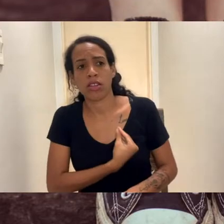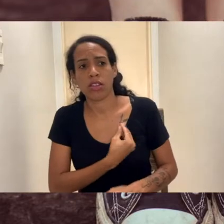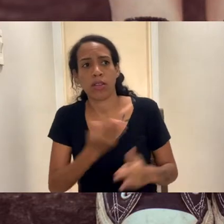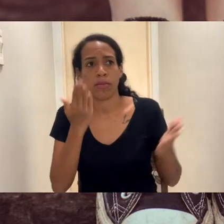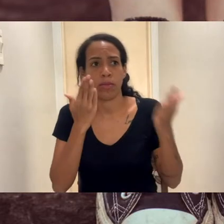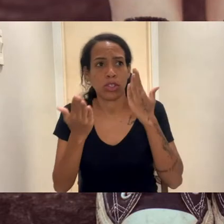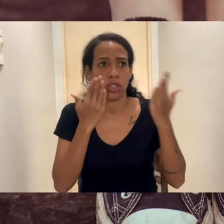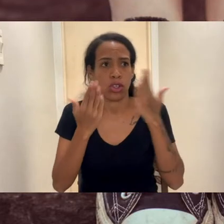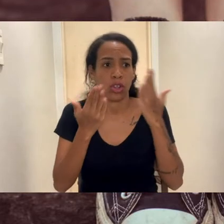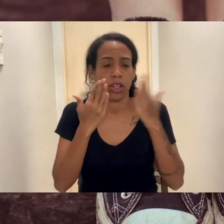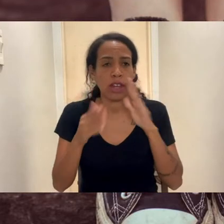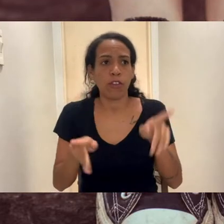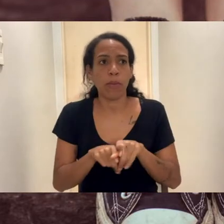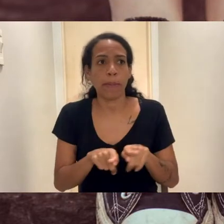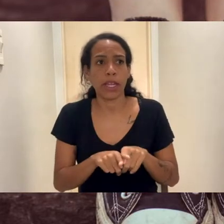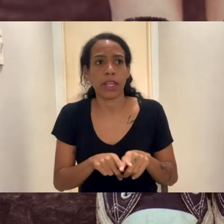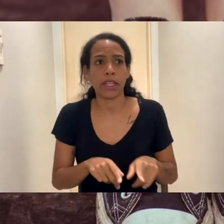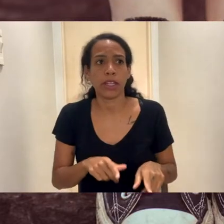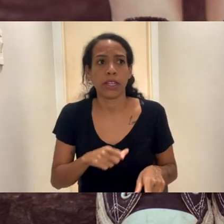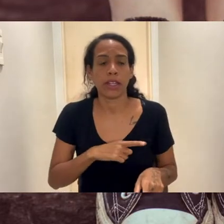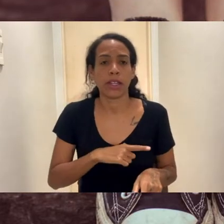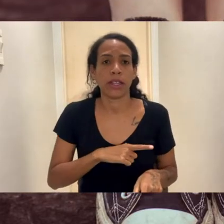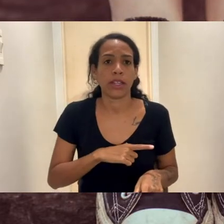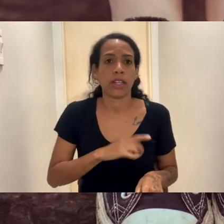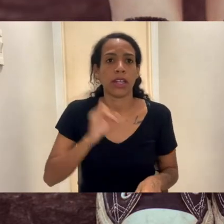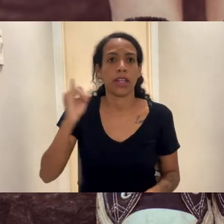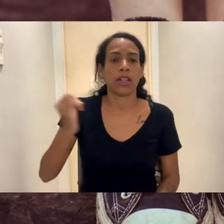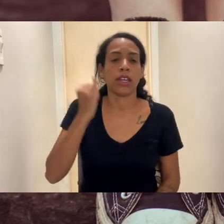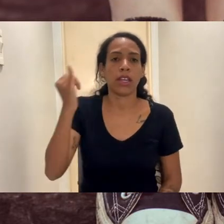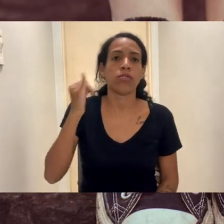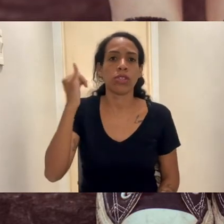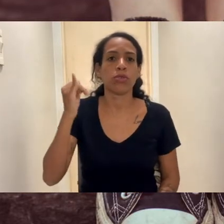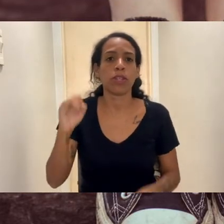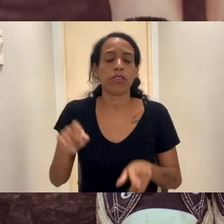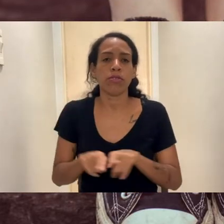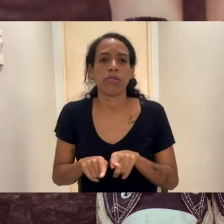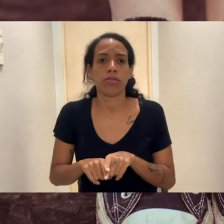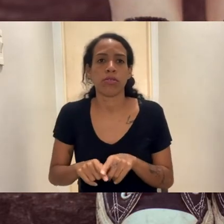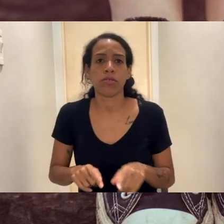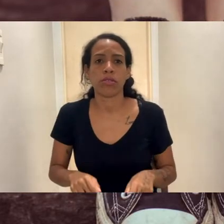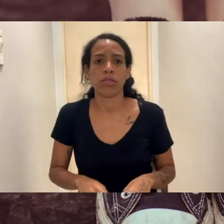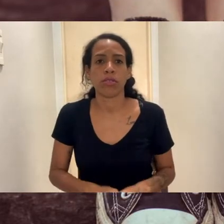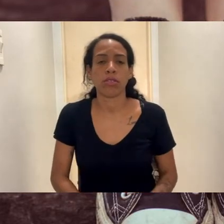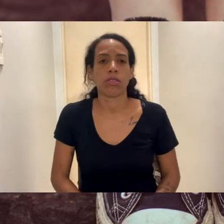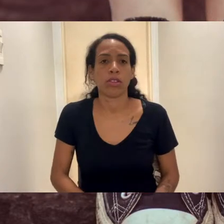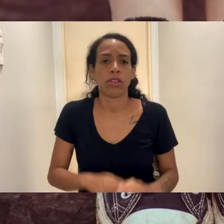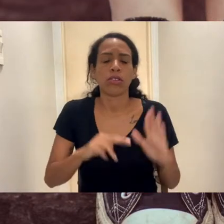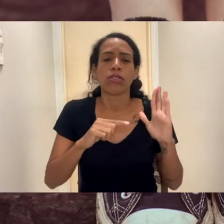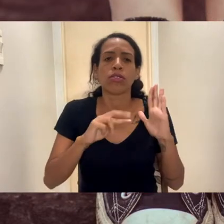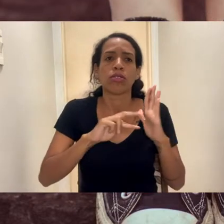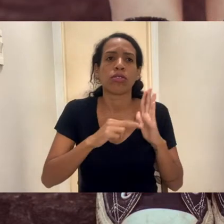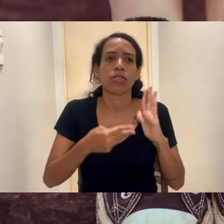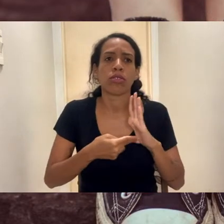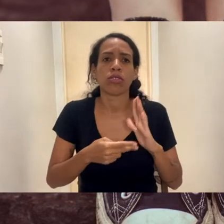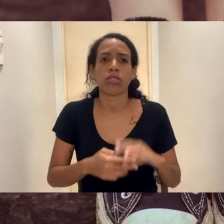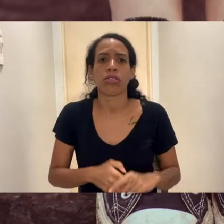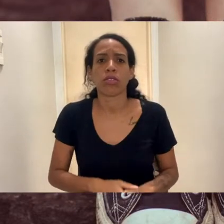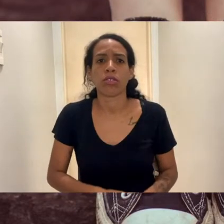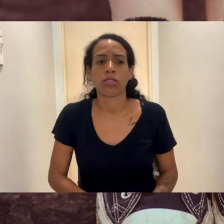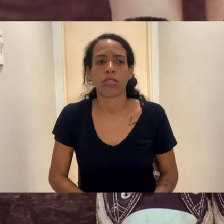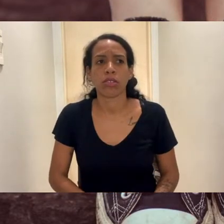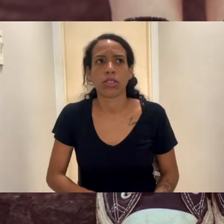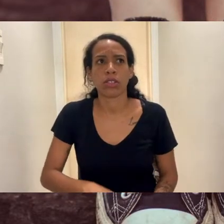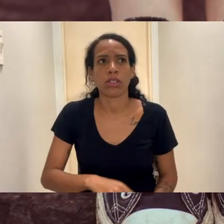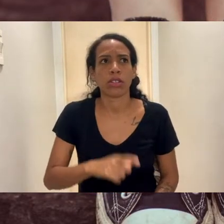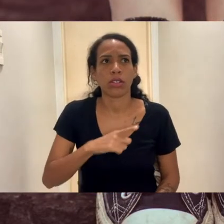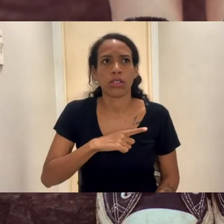em comissões disciplinares. Mas é fundamental a gente destacar nesse ponto, né, que esses artigos apontam